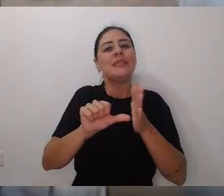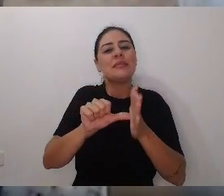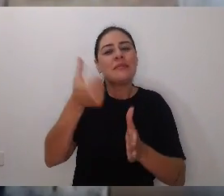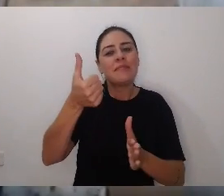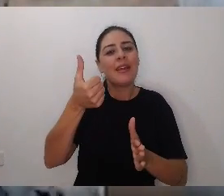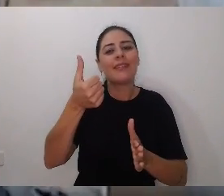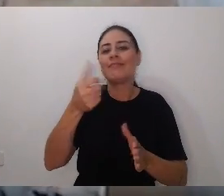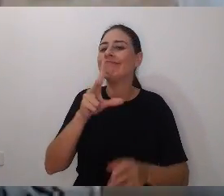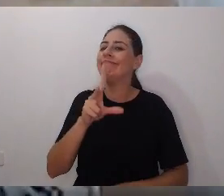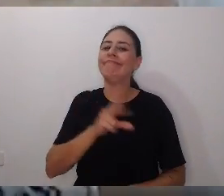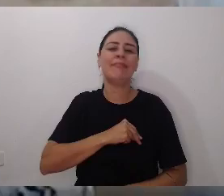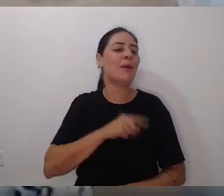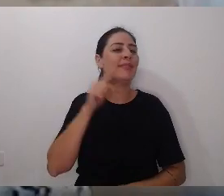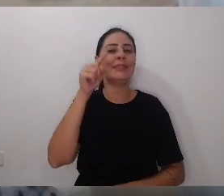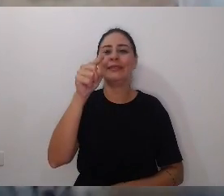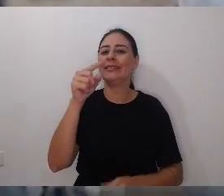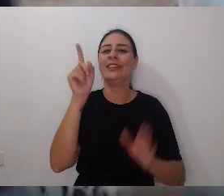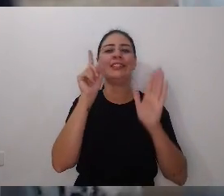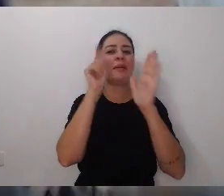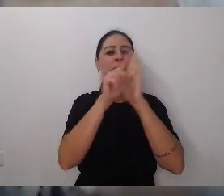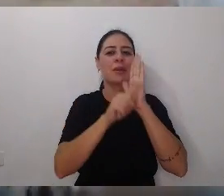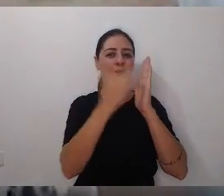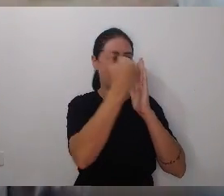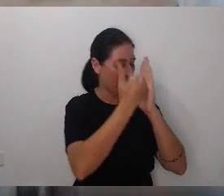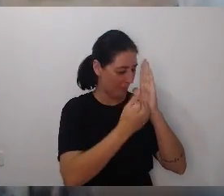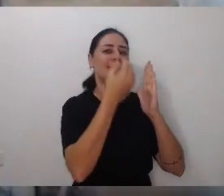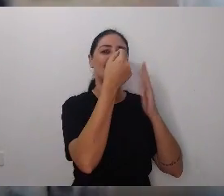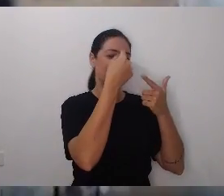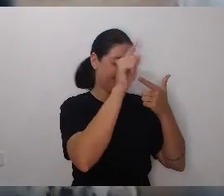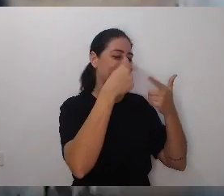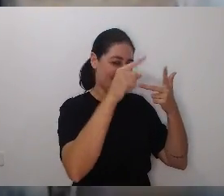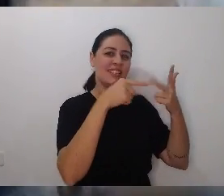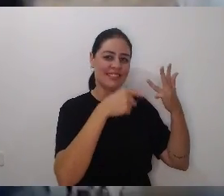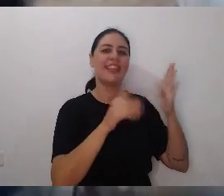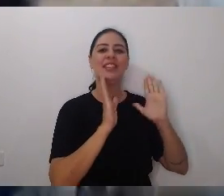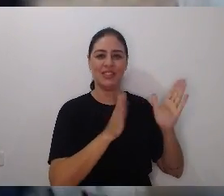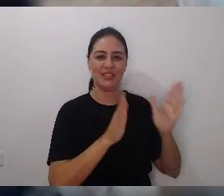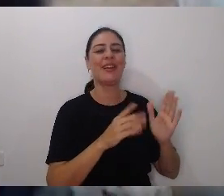a palavra para a Marilu, que ela tem mais questões também para fazer.